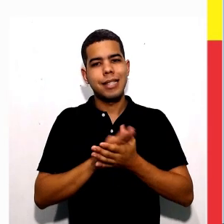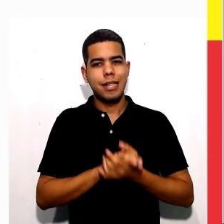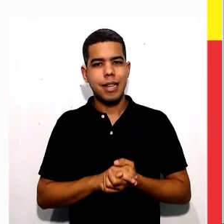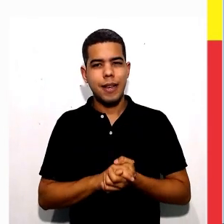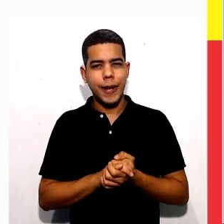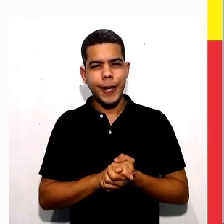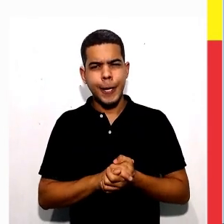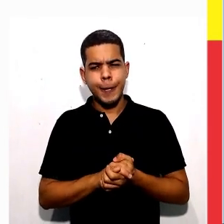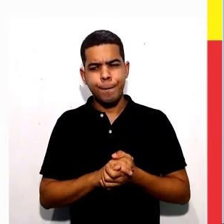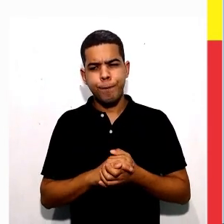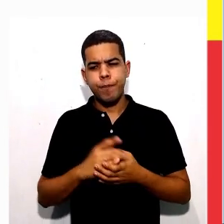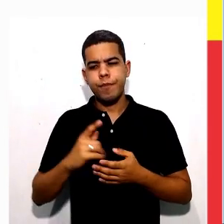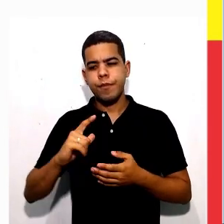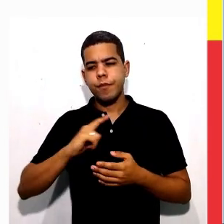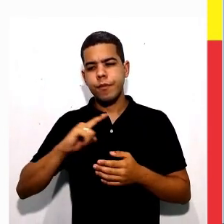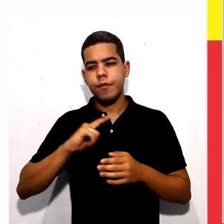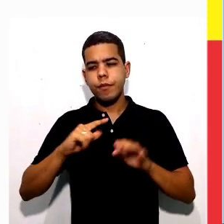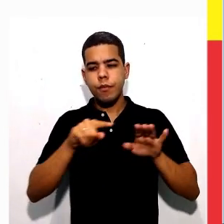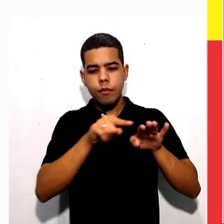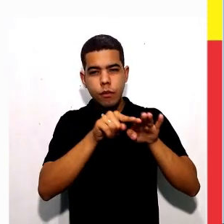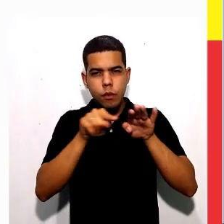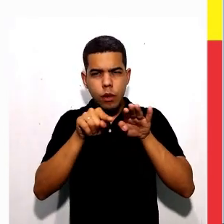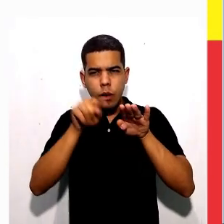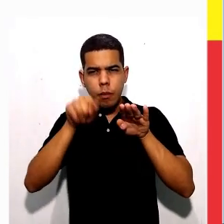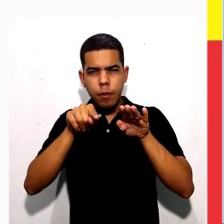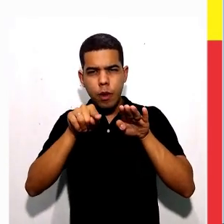que a gente dividiu. Gerou a segunda